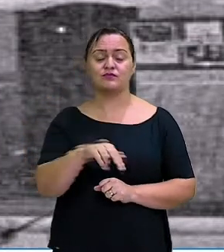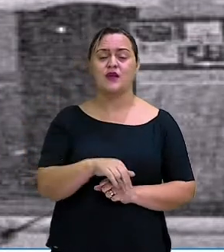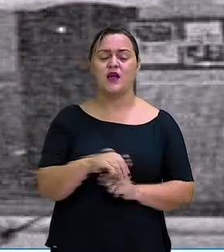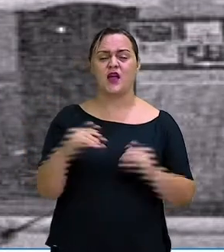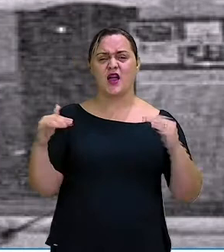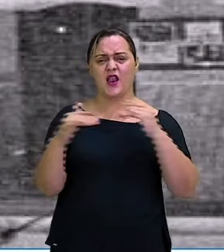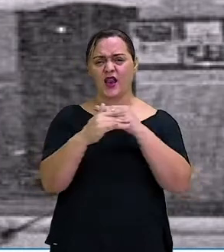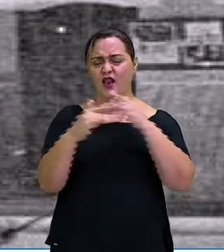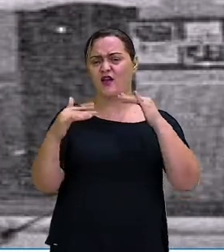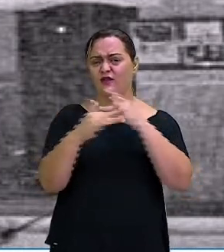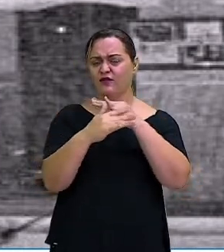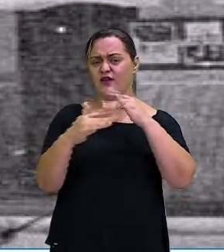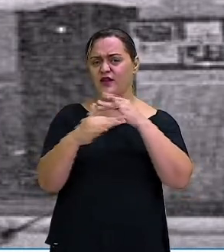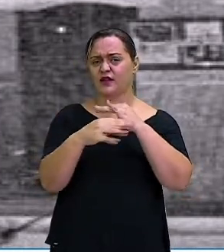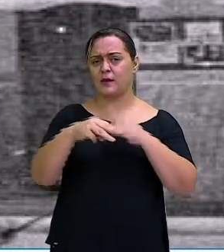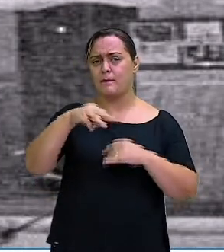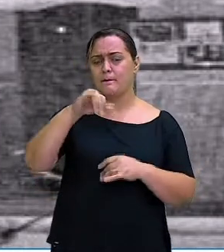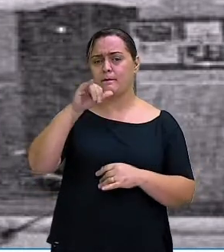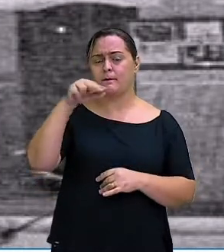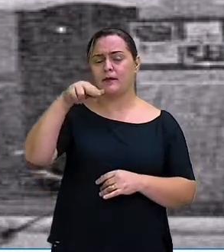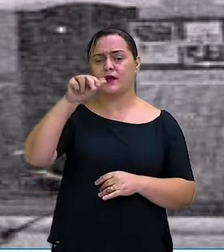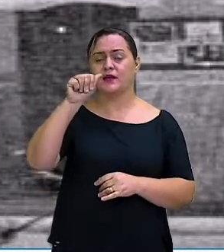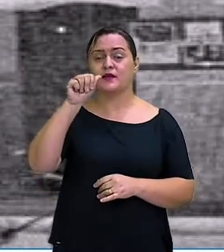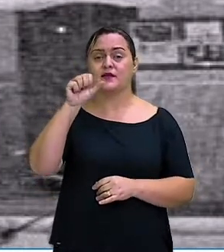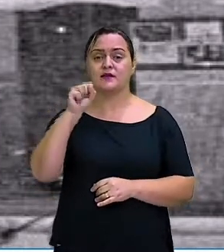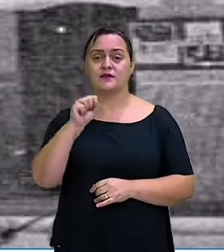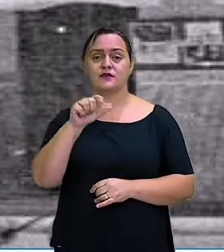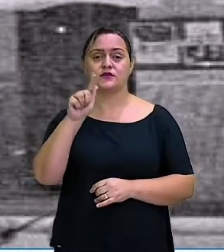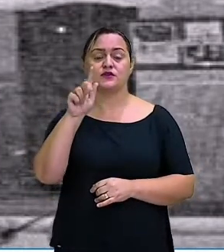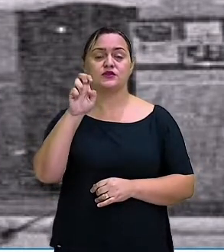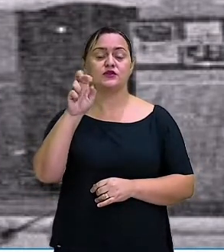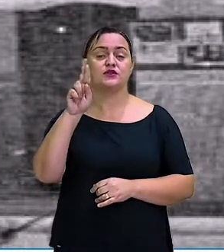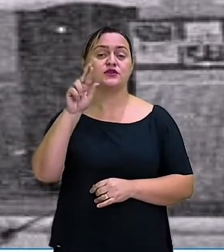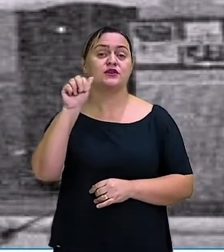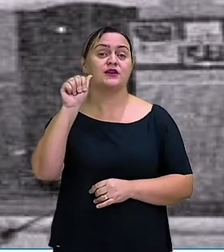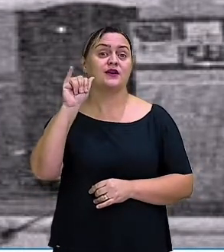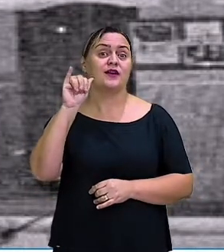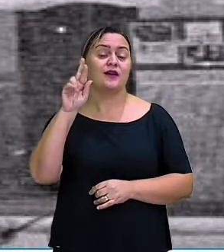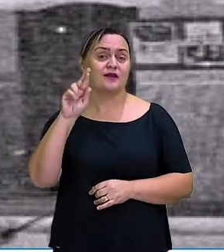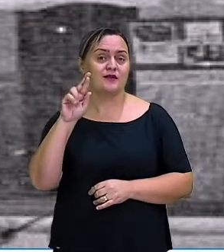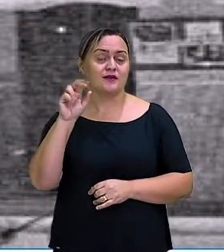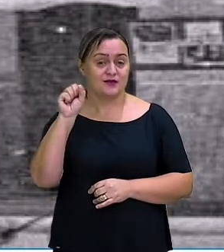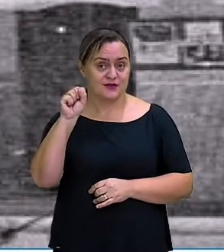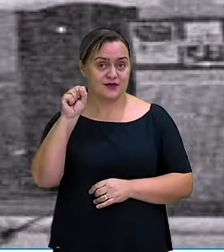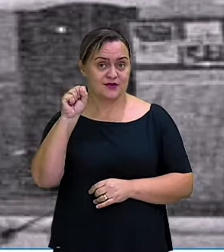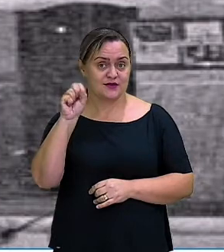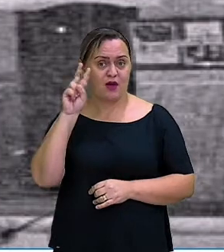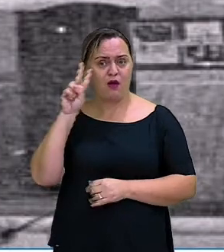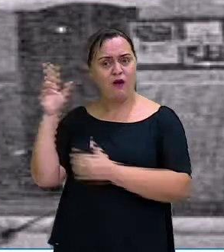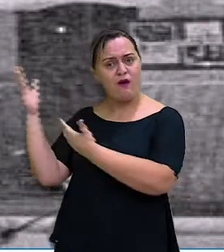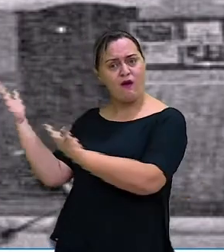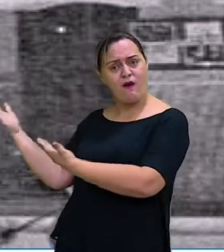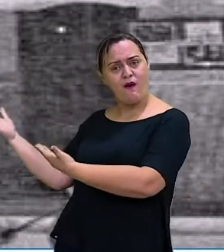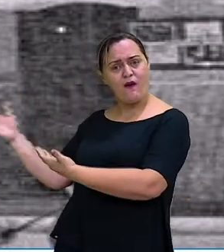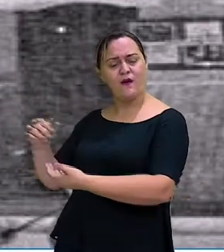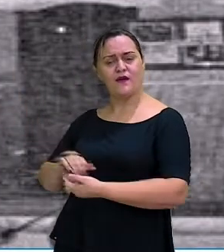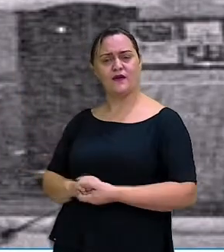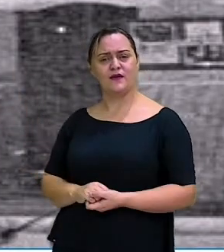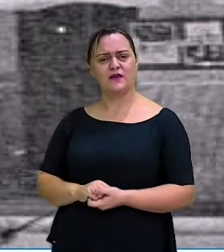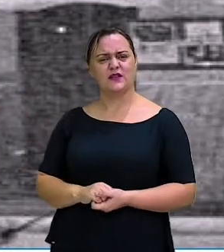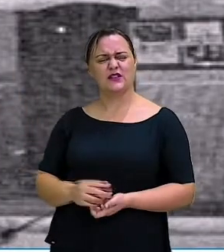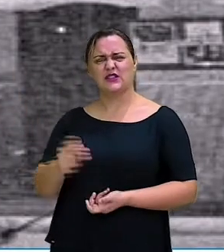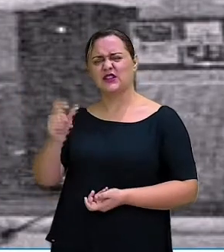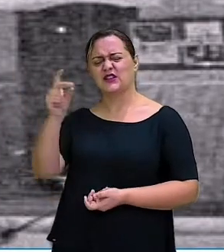50. Viu, gente? Olha essa tela maravilhosa, né, antiga, do Cine Teatro Ideal. Foi